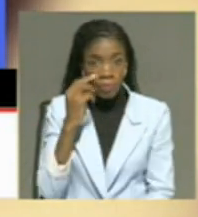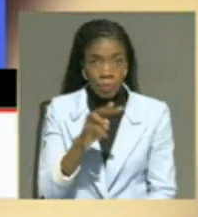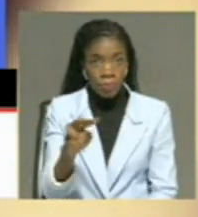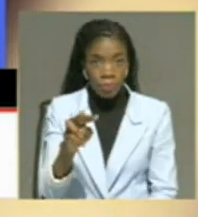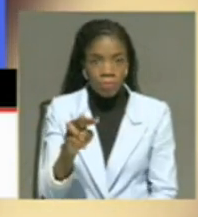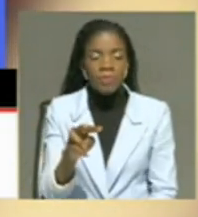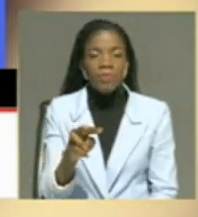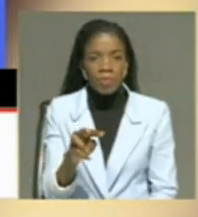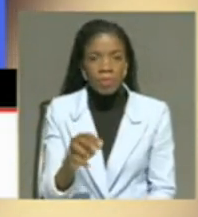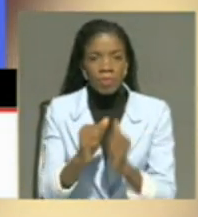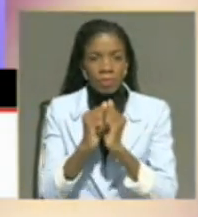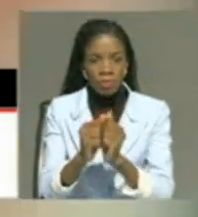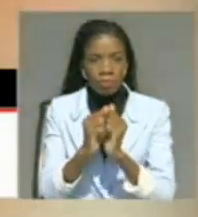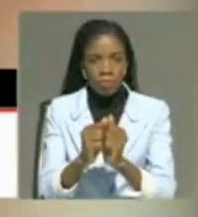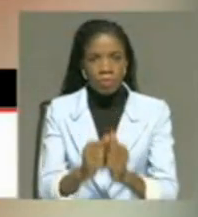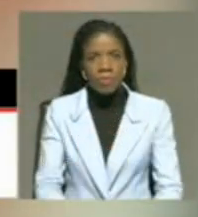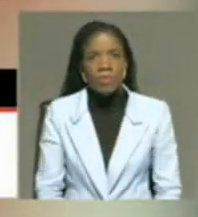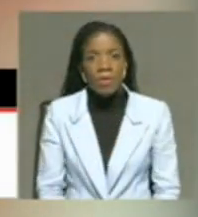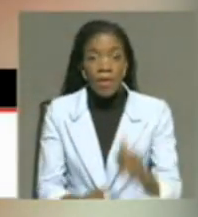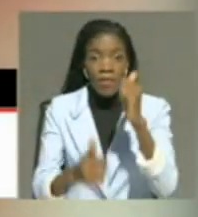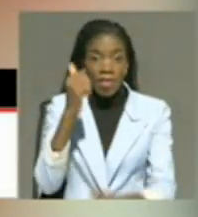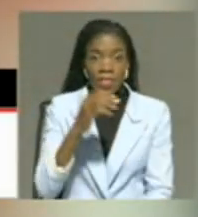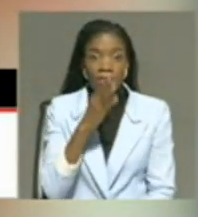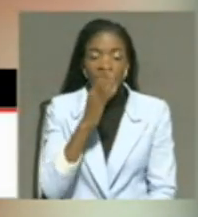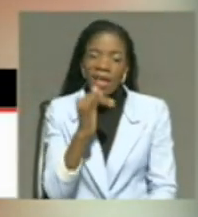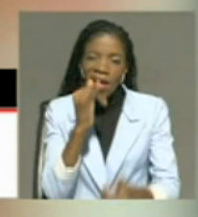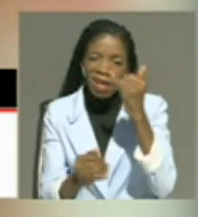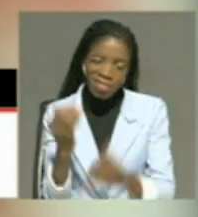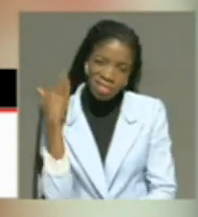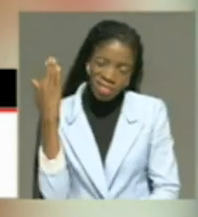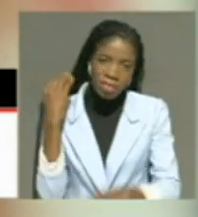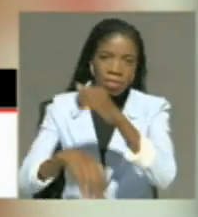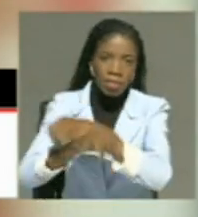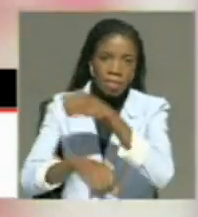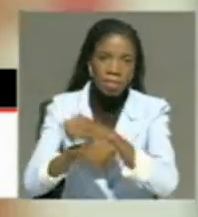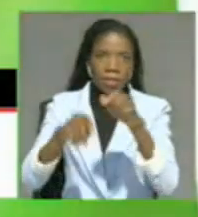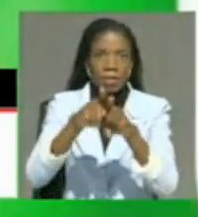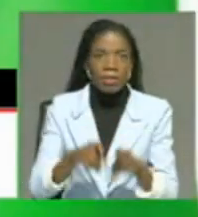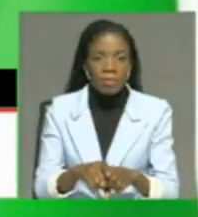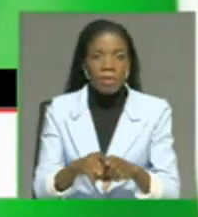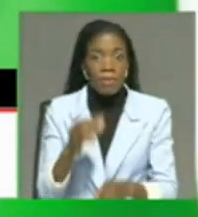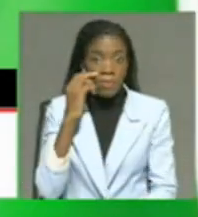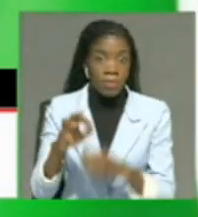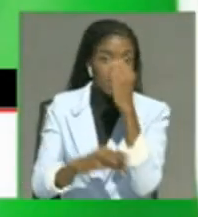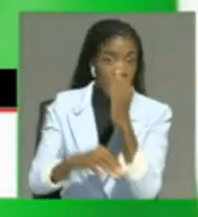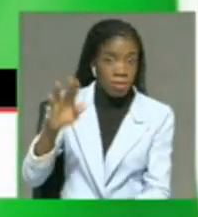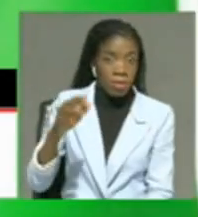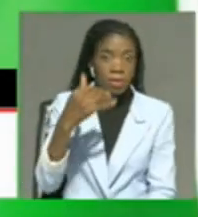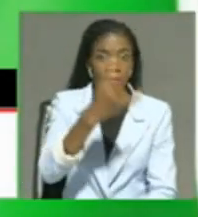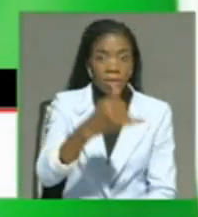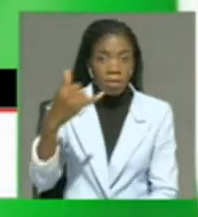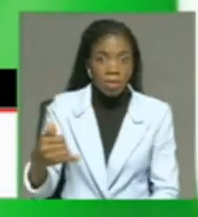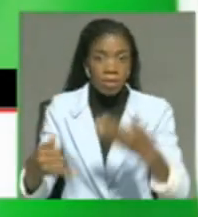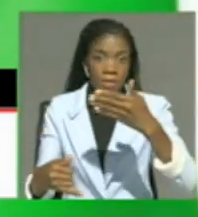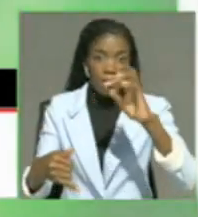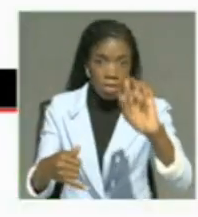e Elisa Weba, Lili, vencendo na final disputada na Argélia a seleção da Côte d'Ivoire por